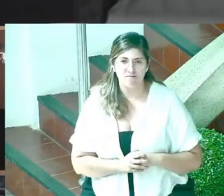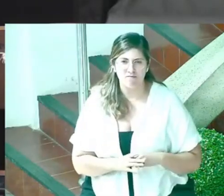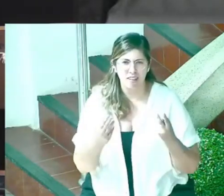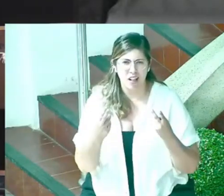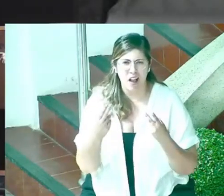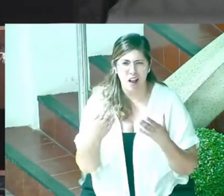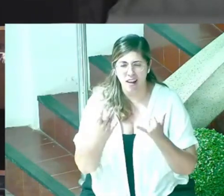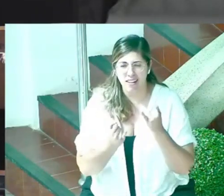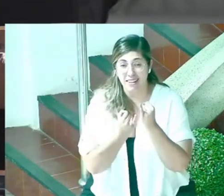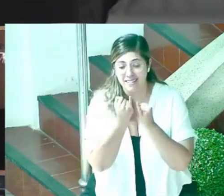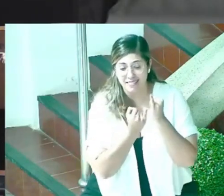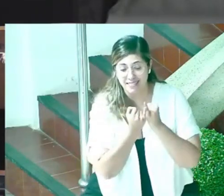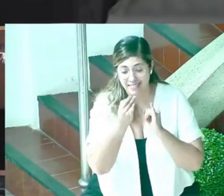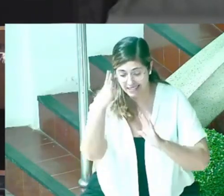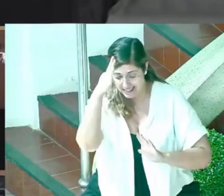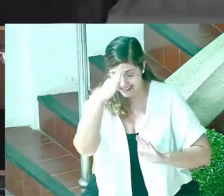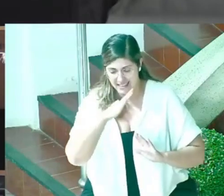bato o carro dele.